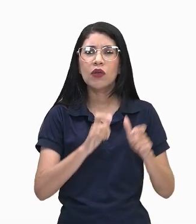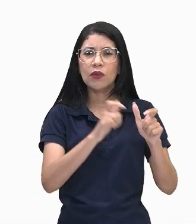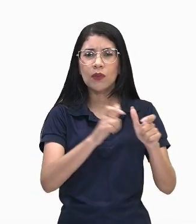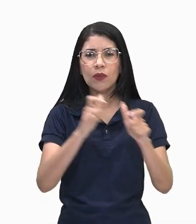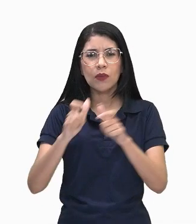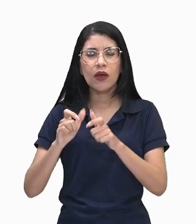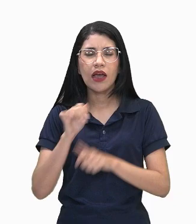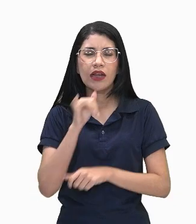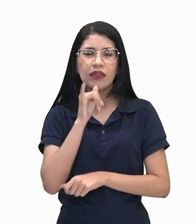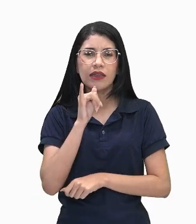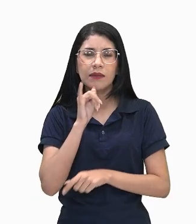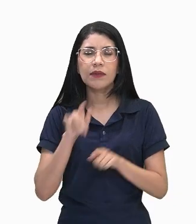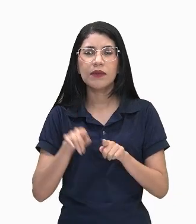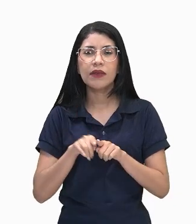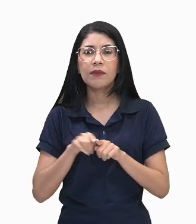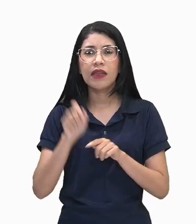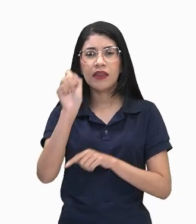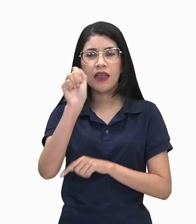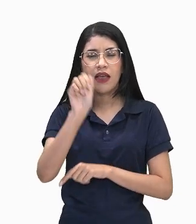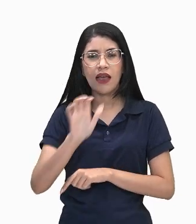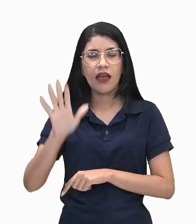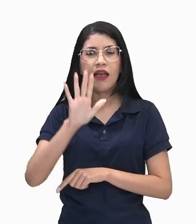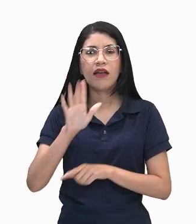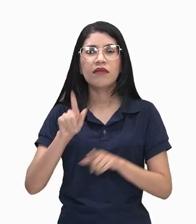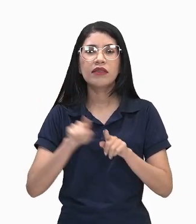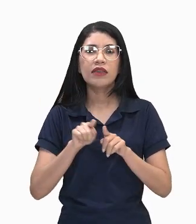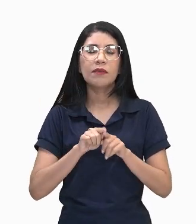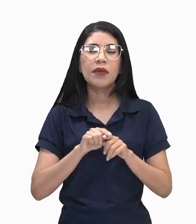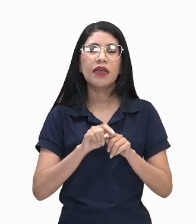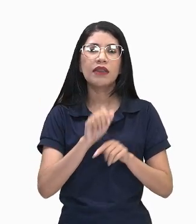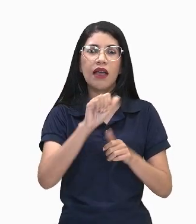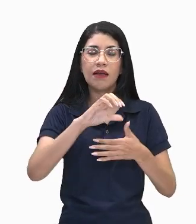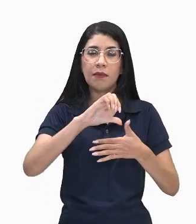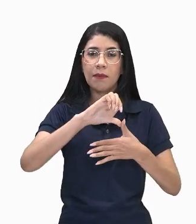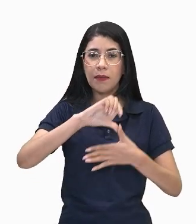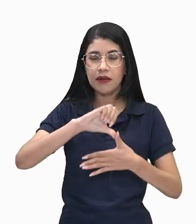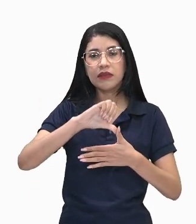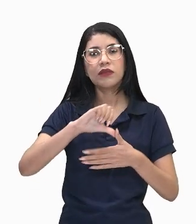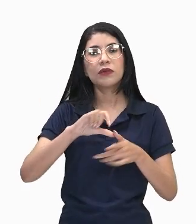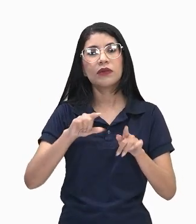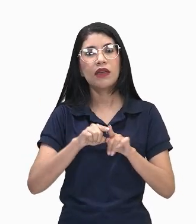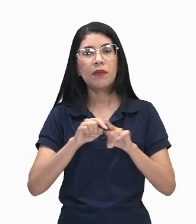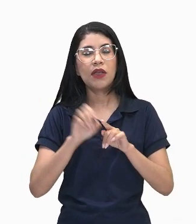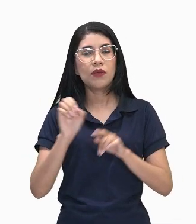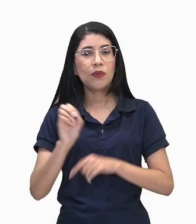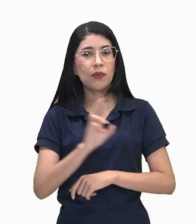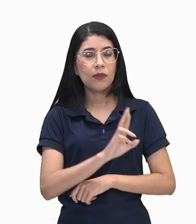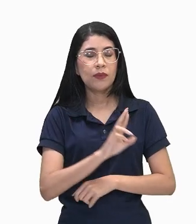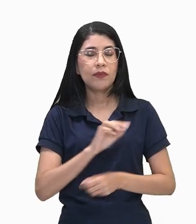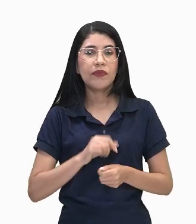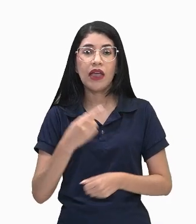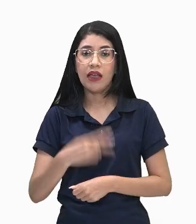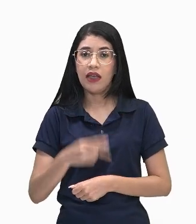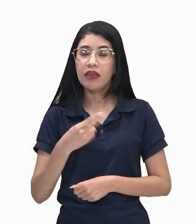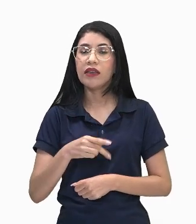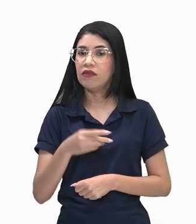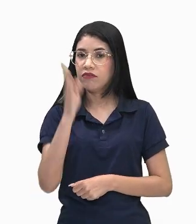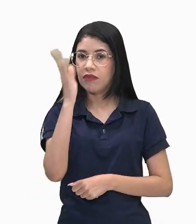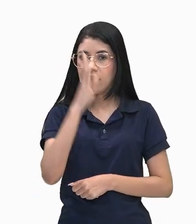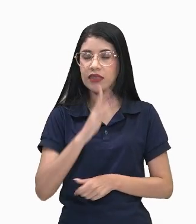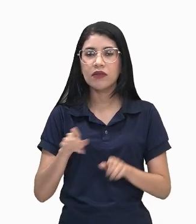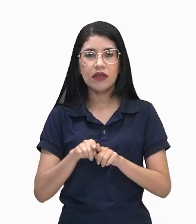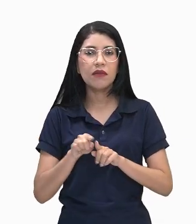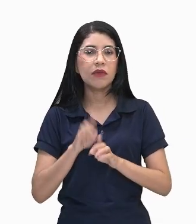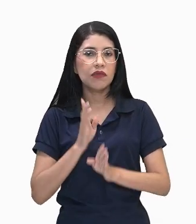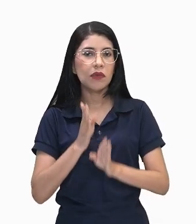como na África, América do Sul e no Oriente. Aqui no Brasil foram encontradas também essas pinturas, mas